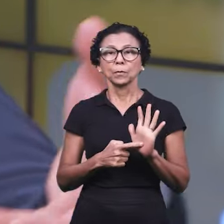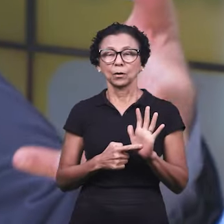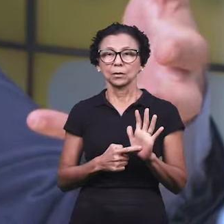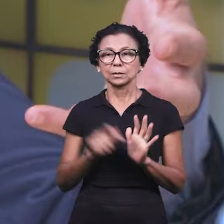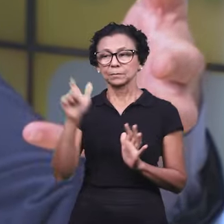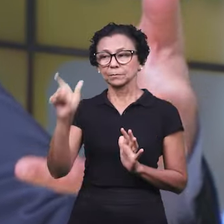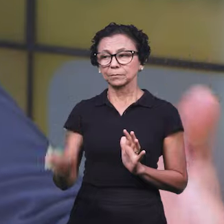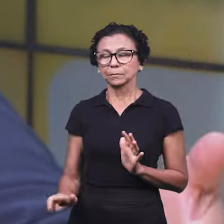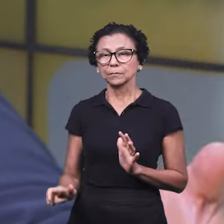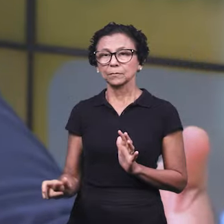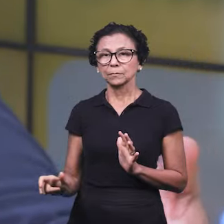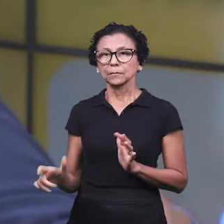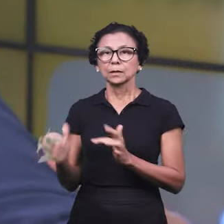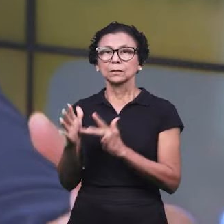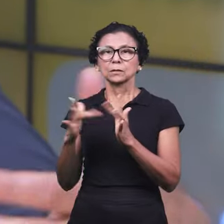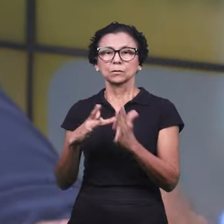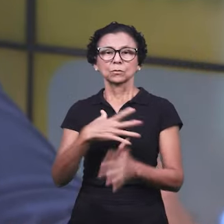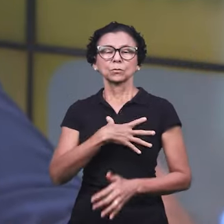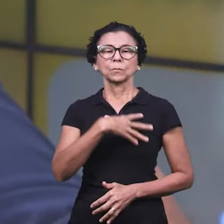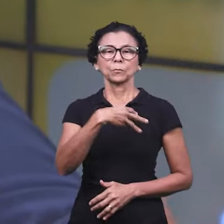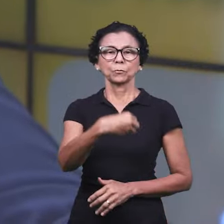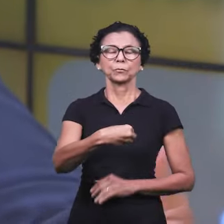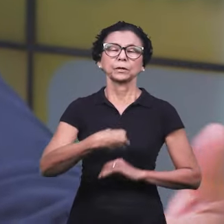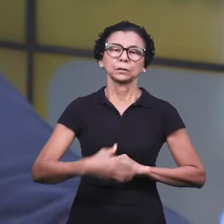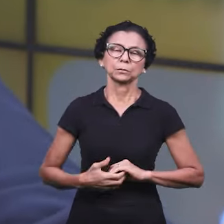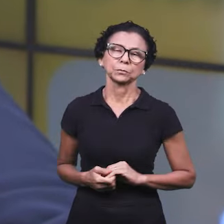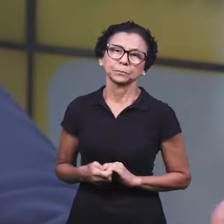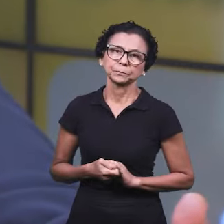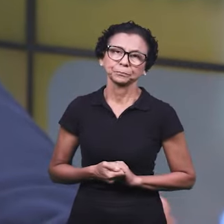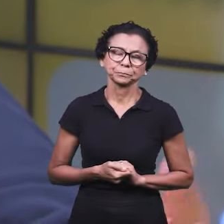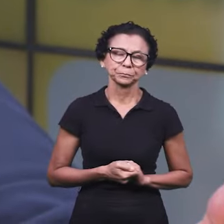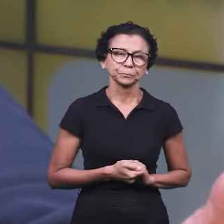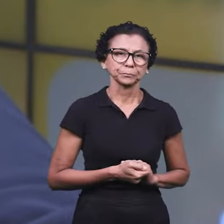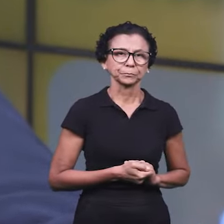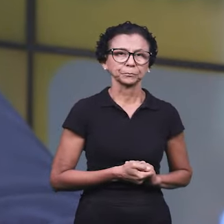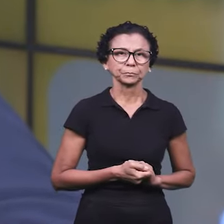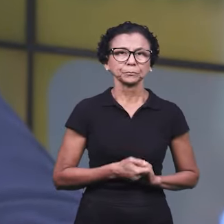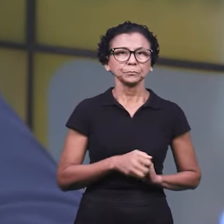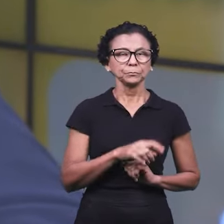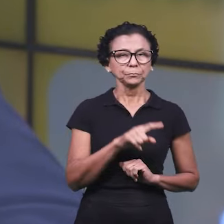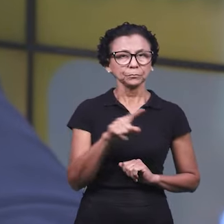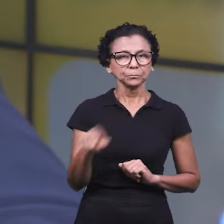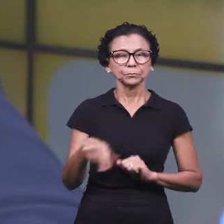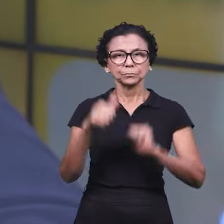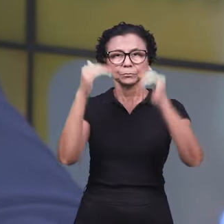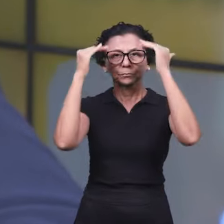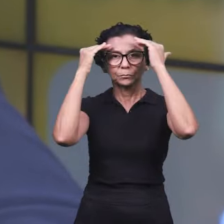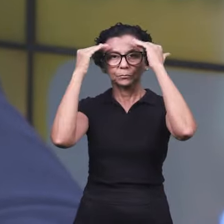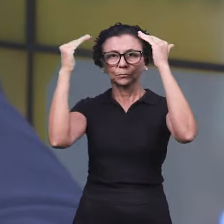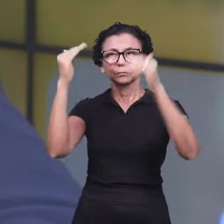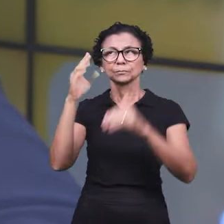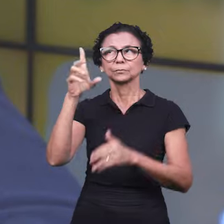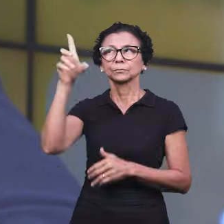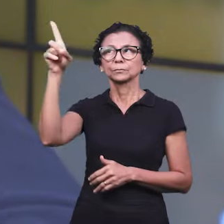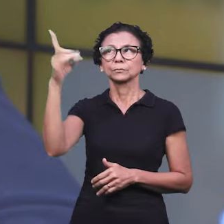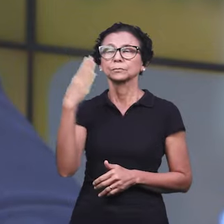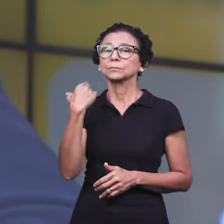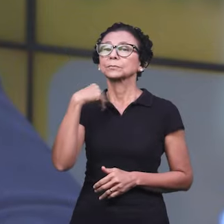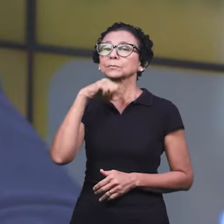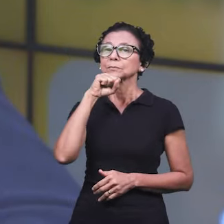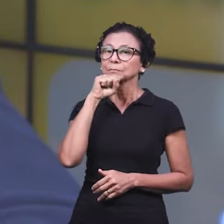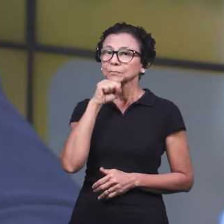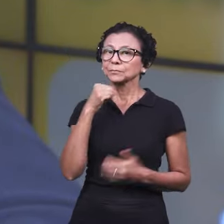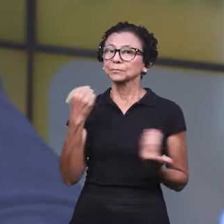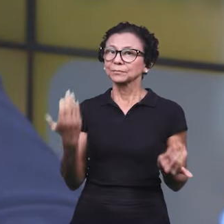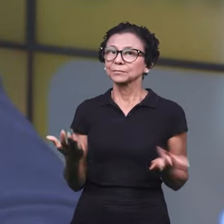exemplo para você filho seja sujeito aos seus pais porque o Senhor Jesus nos dá esse